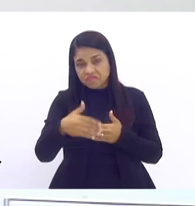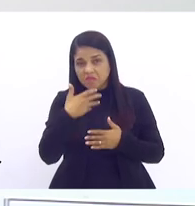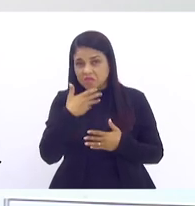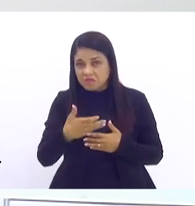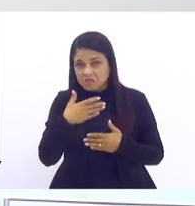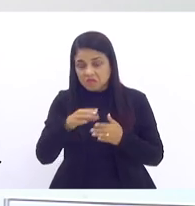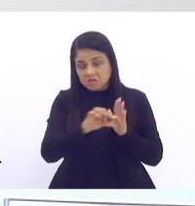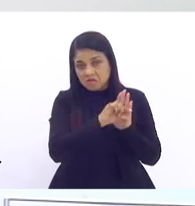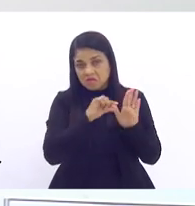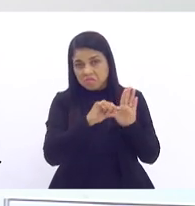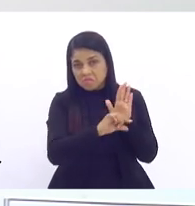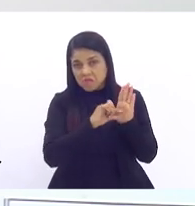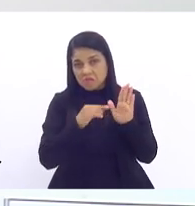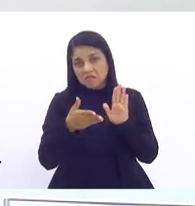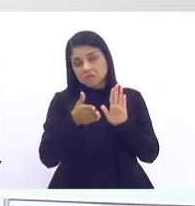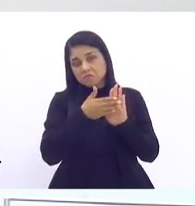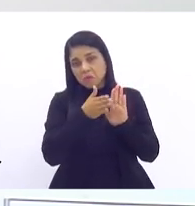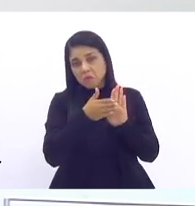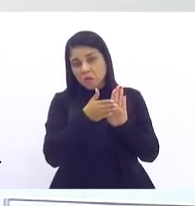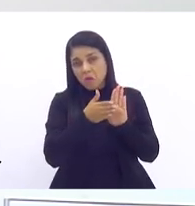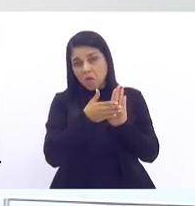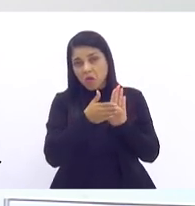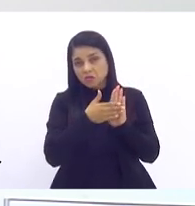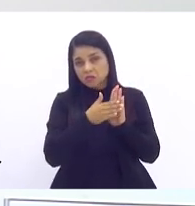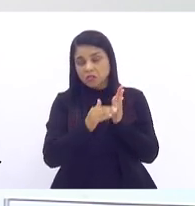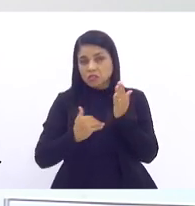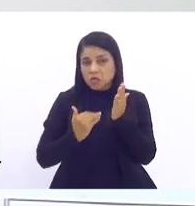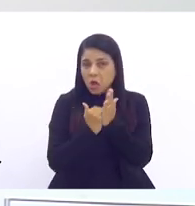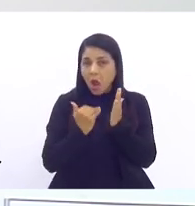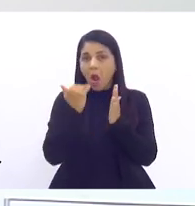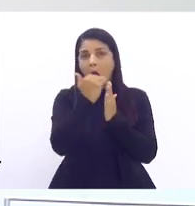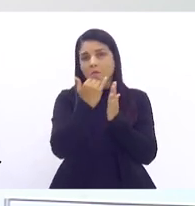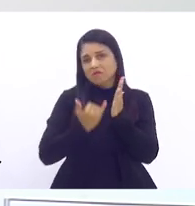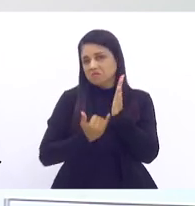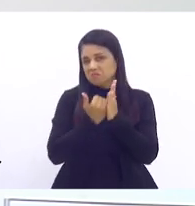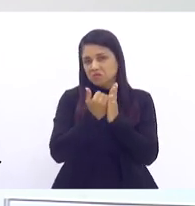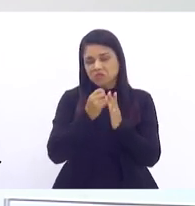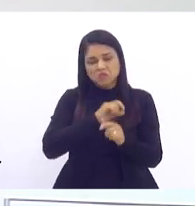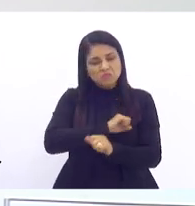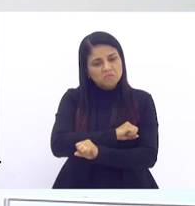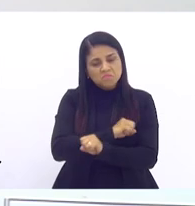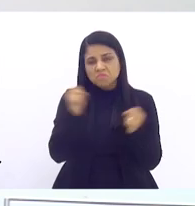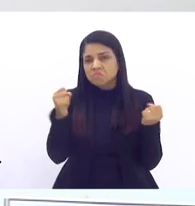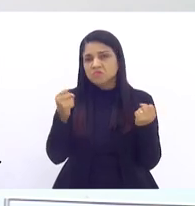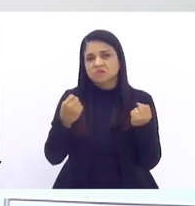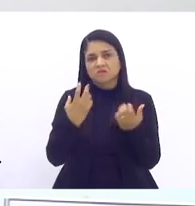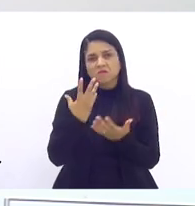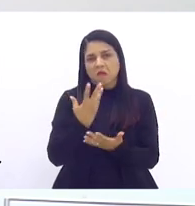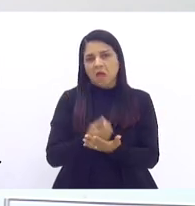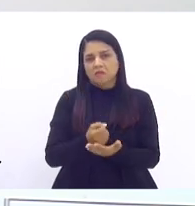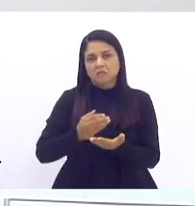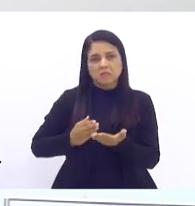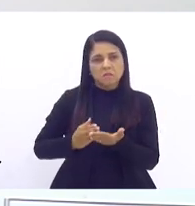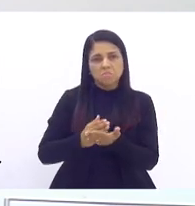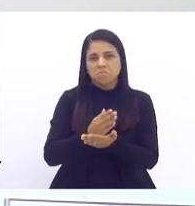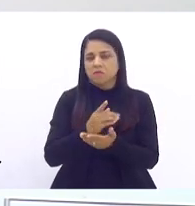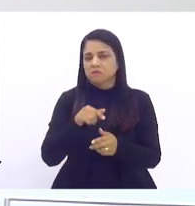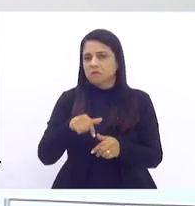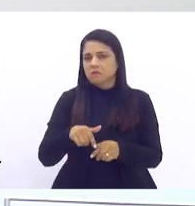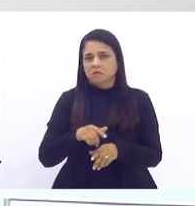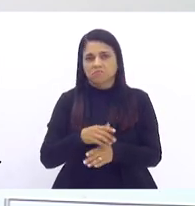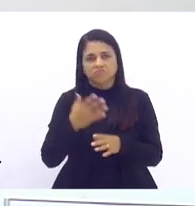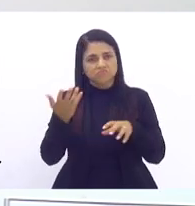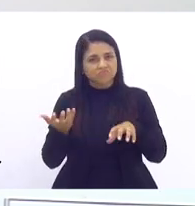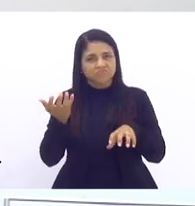emendas de propostas que venham aumentar impostos eu acho quase impossível com relação a isso nós voltamos negócio